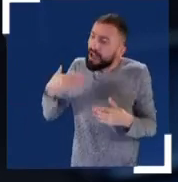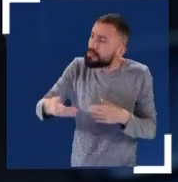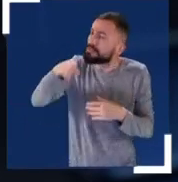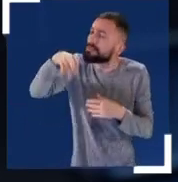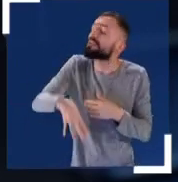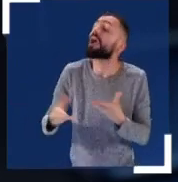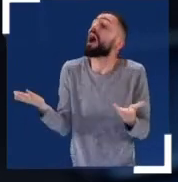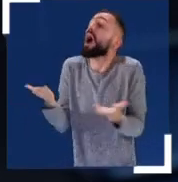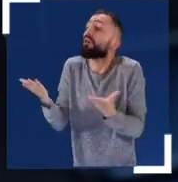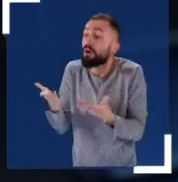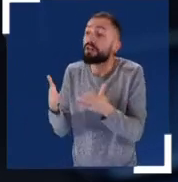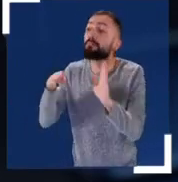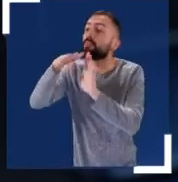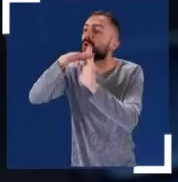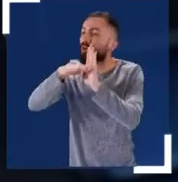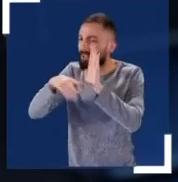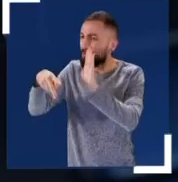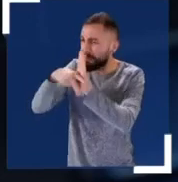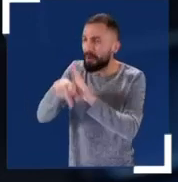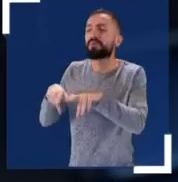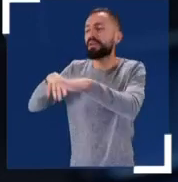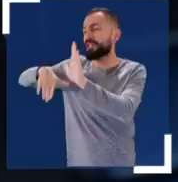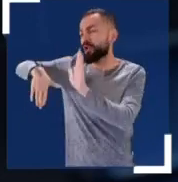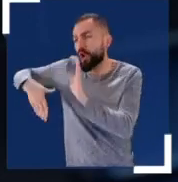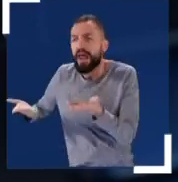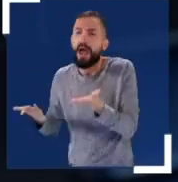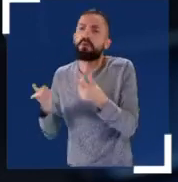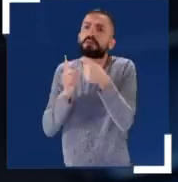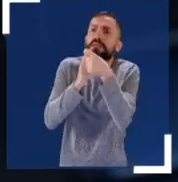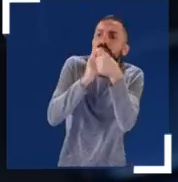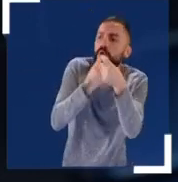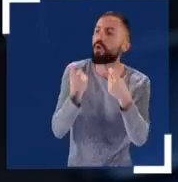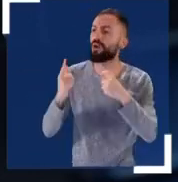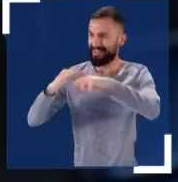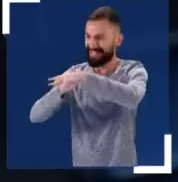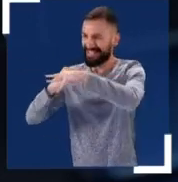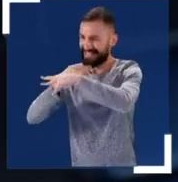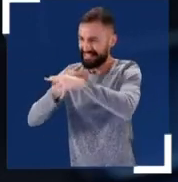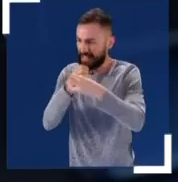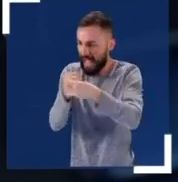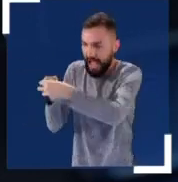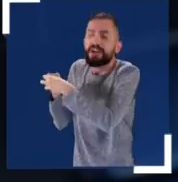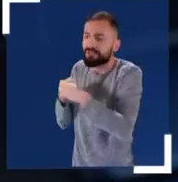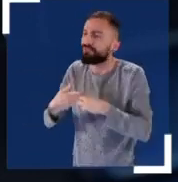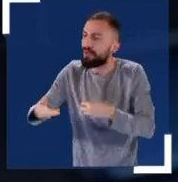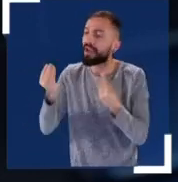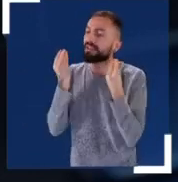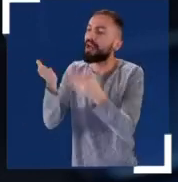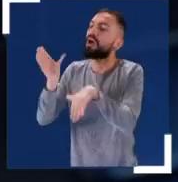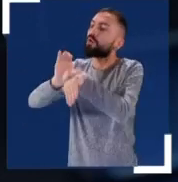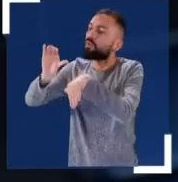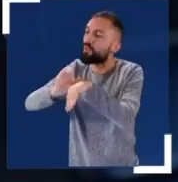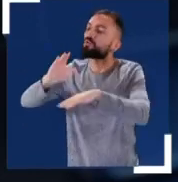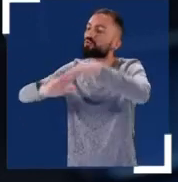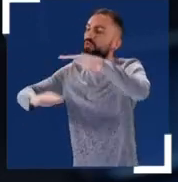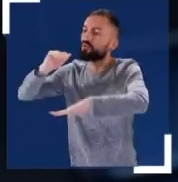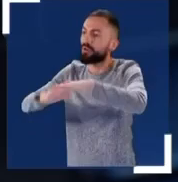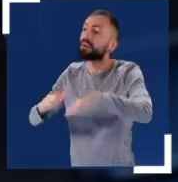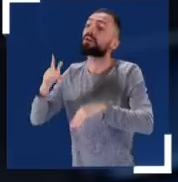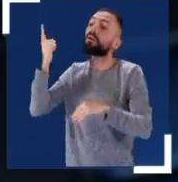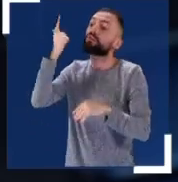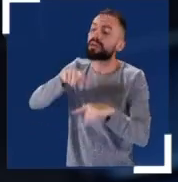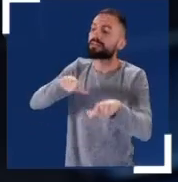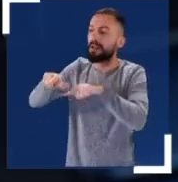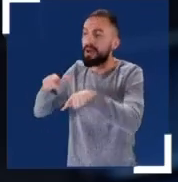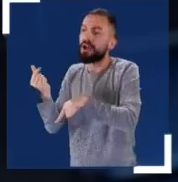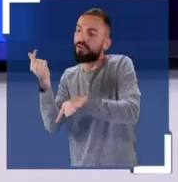programas aqui em todo o litoral, o interior, região metropolitana, com cursos qualificantes, gerando empregos, gerando oportunidades e gerando